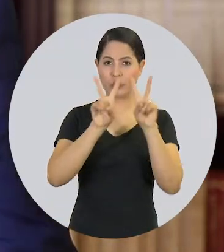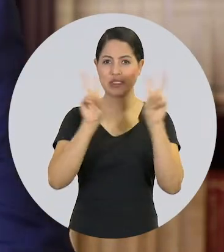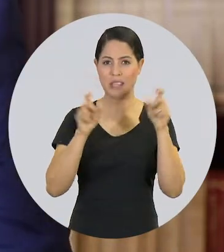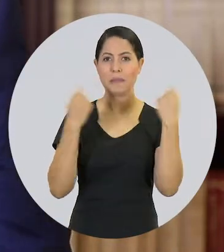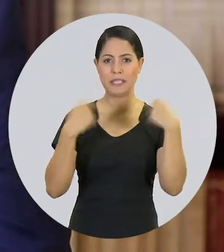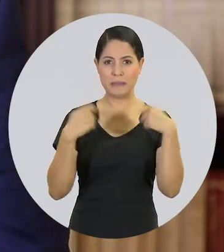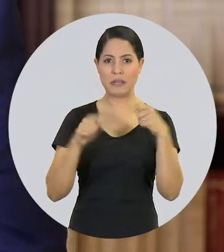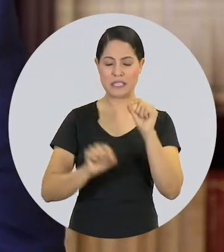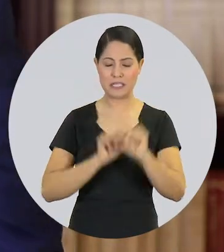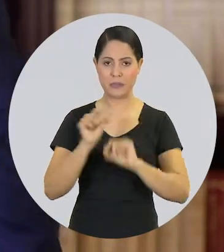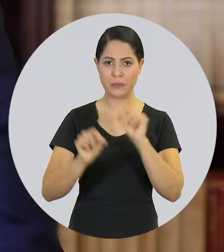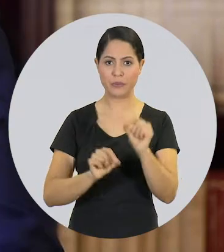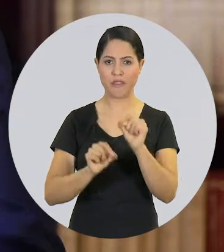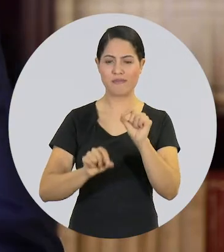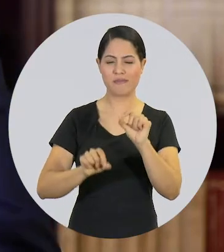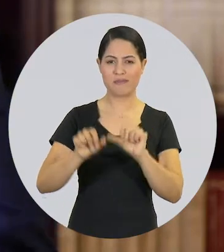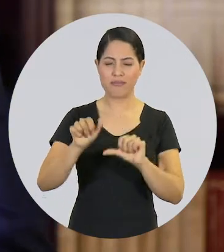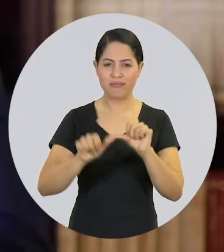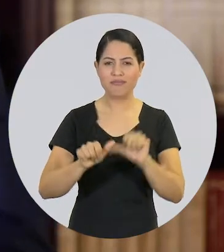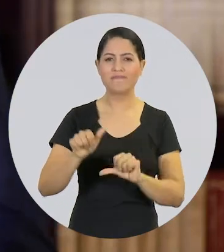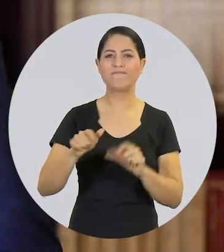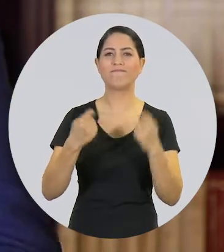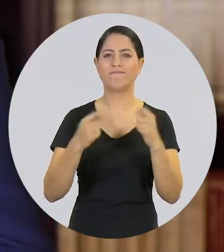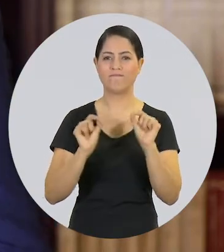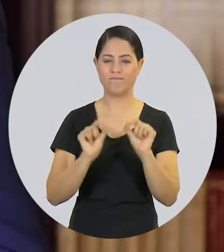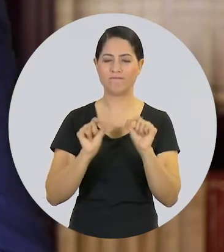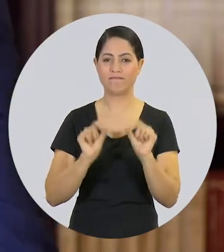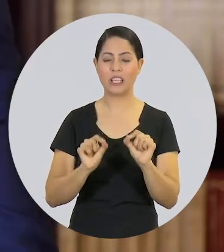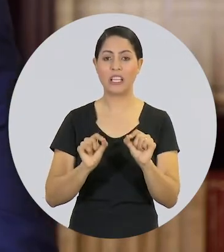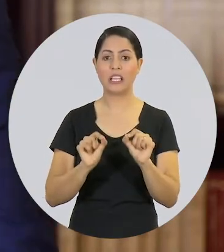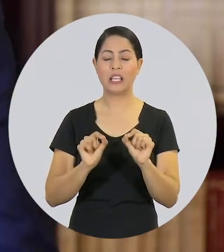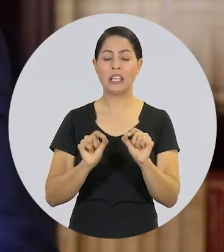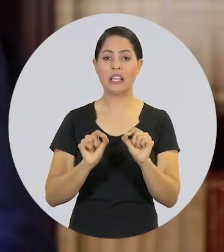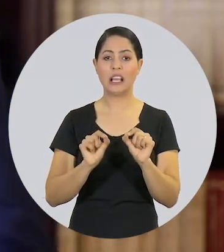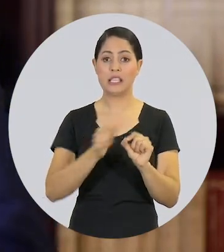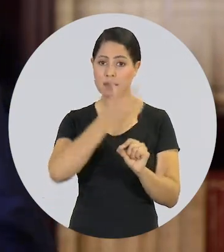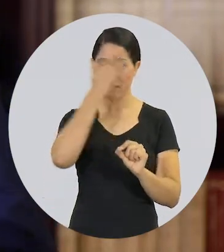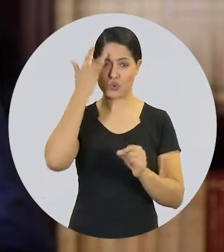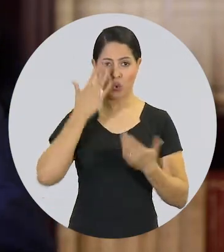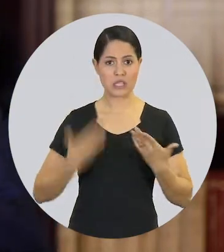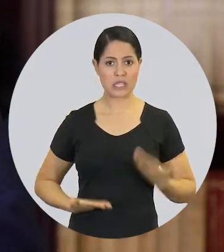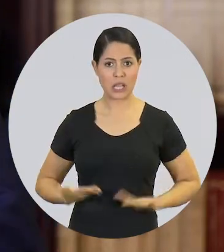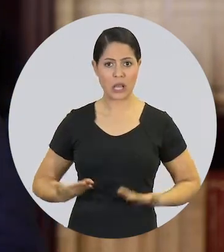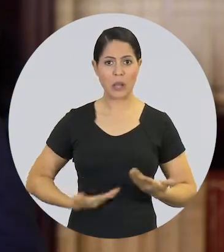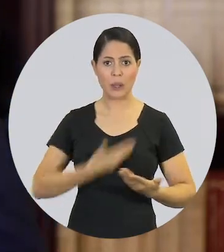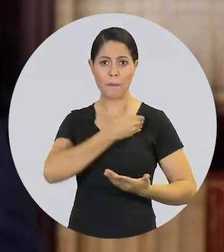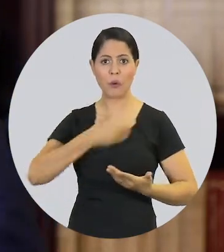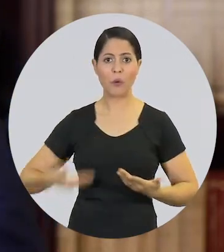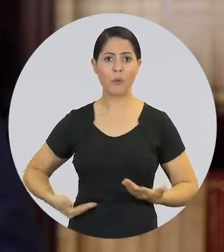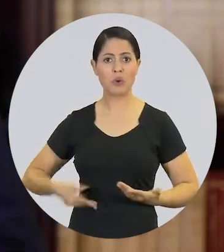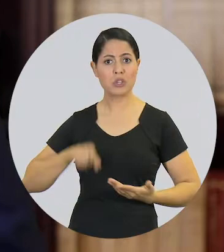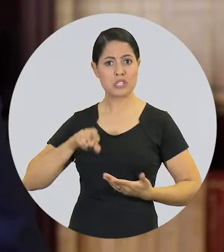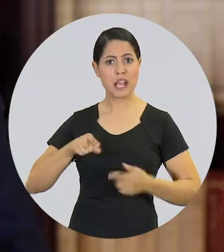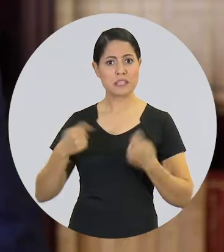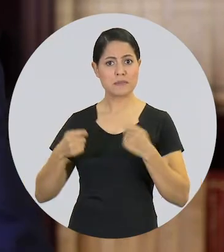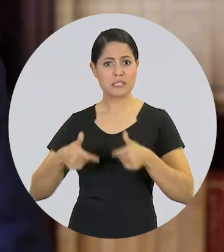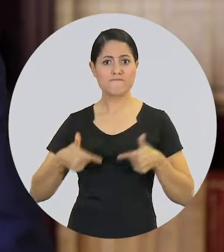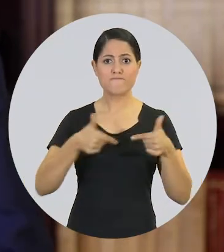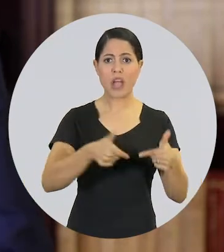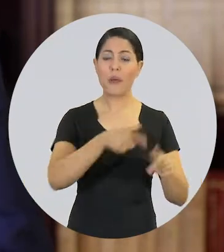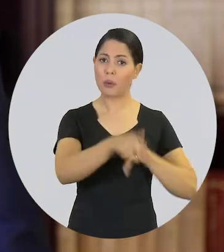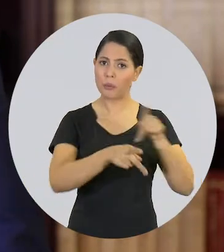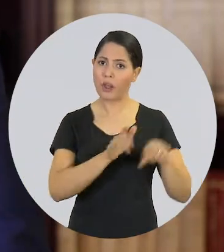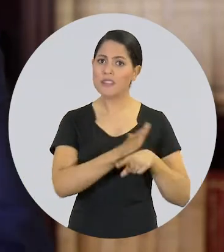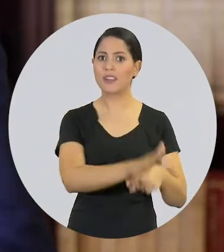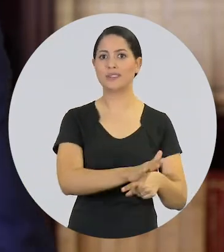dessas questões a ser aperfeiçoada é que os agentes públicos devem estar mais ligados ao interesse da sociedade, ao que